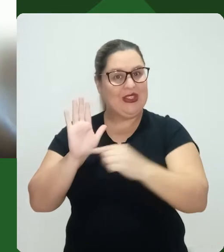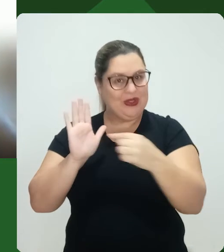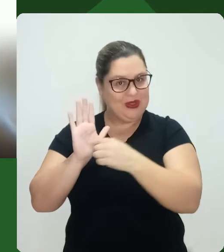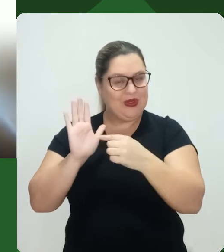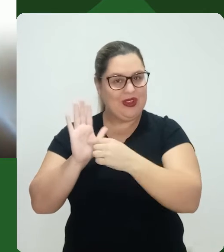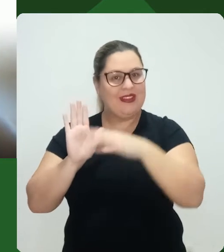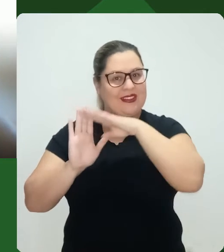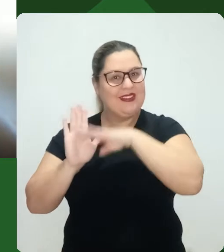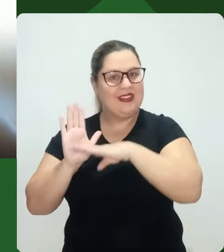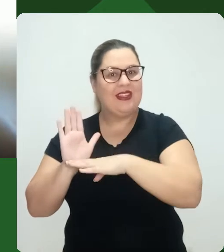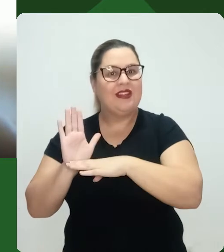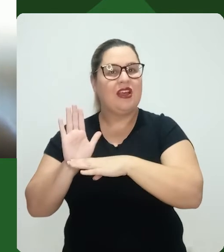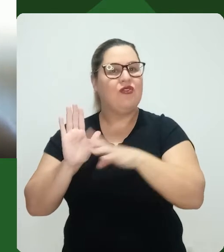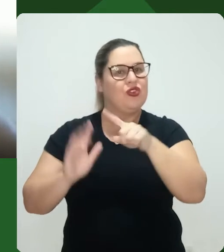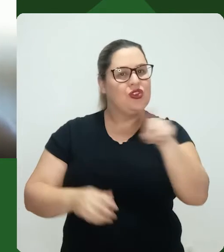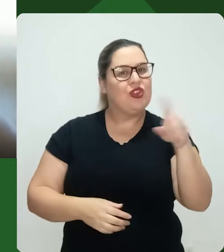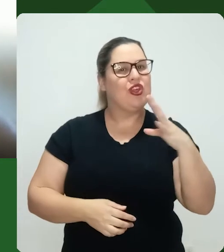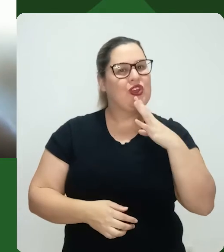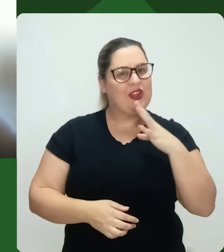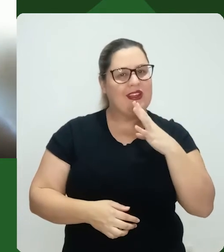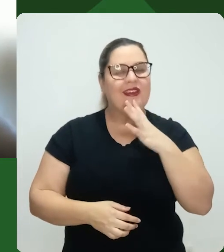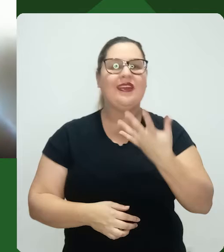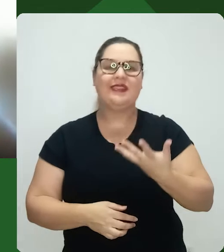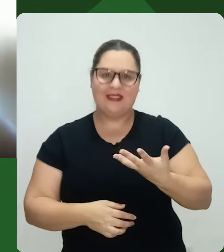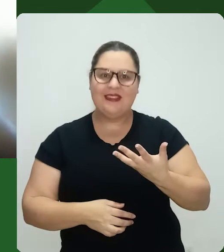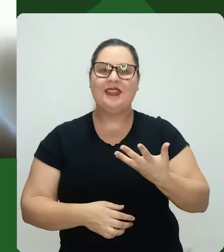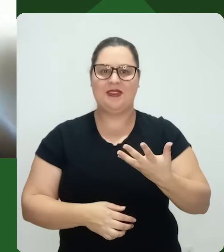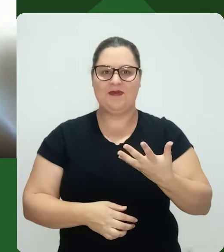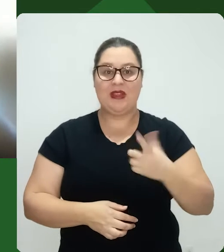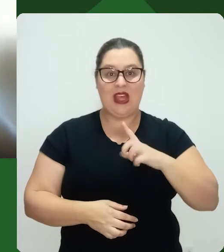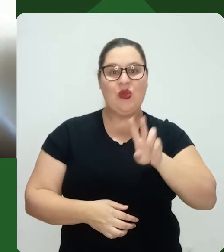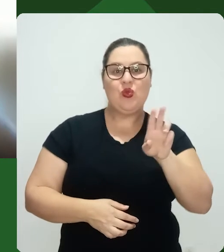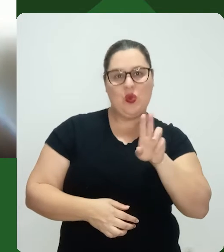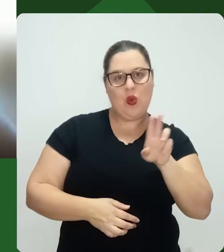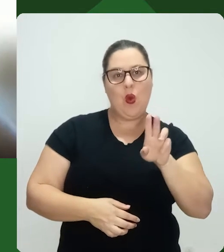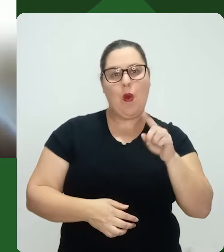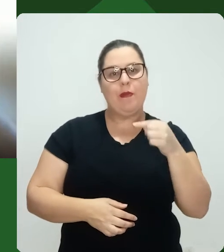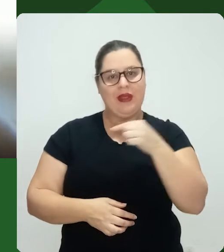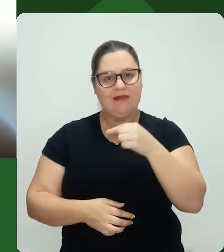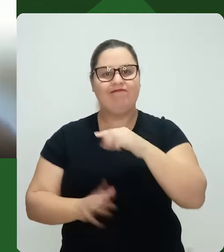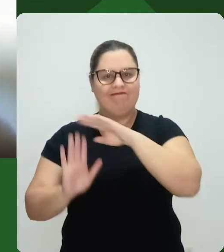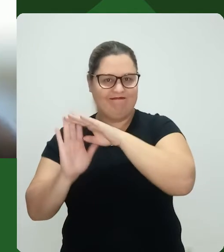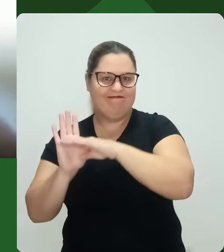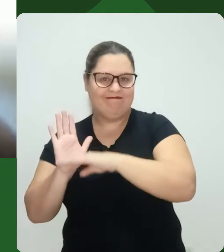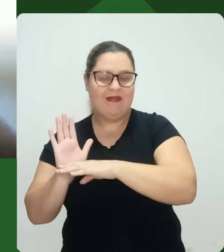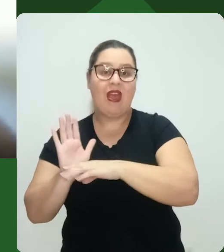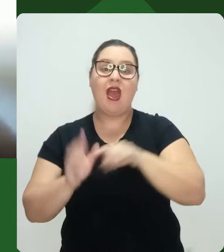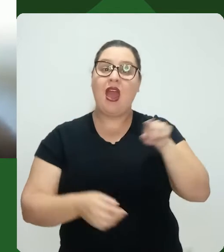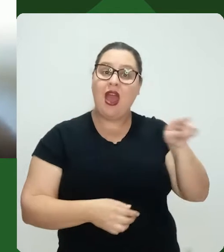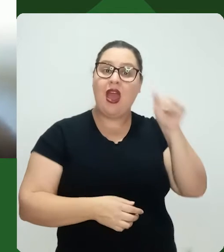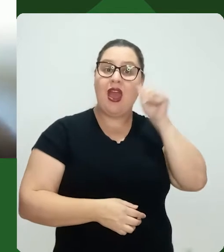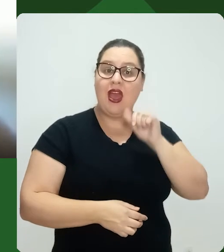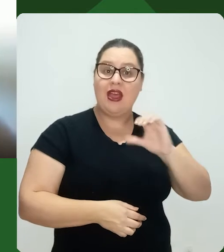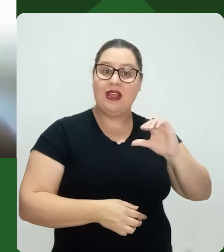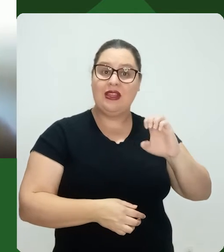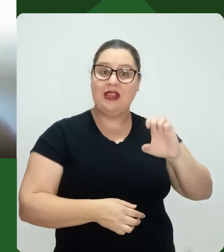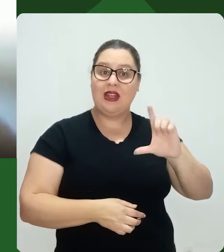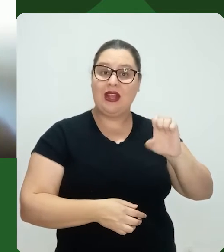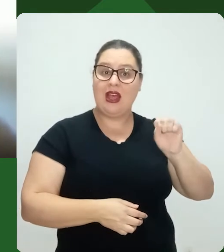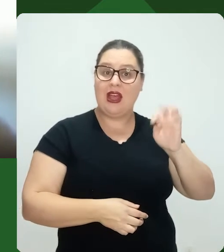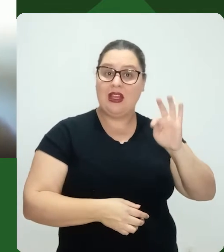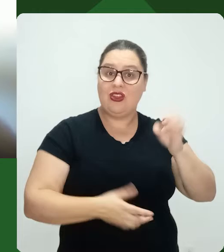uma receita. Vocês vão ver no texto ali, é uma receita conhecida, ela chama por um nome, eu conhecia por outro nome,